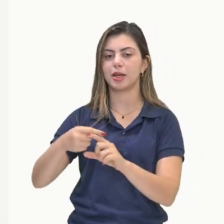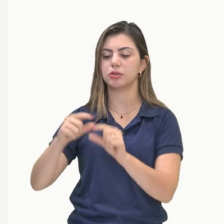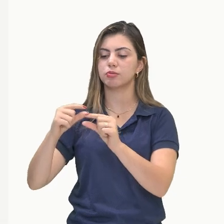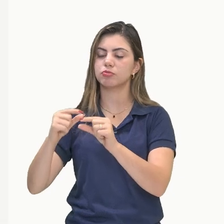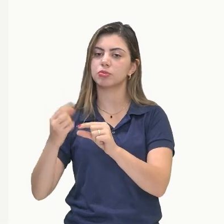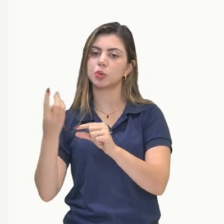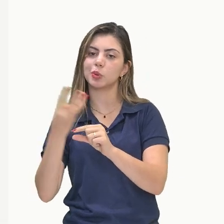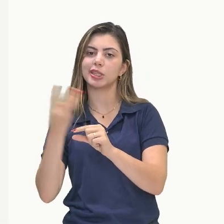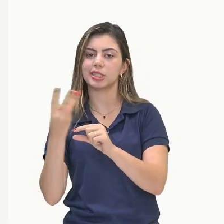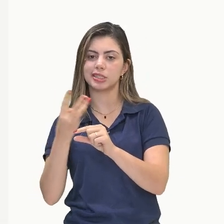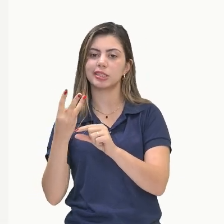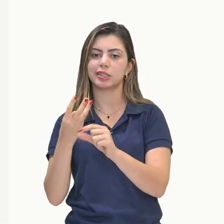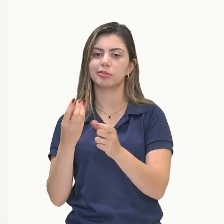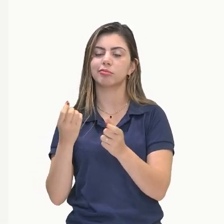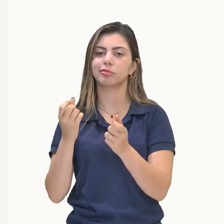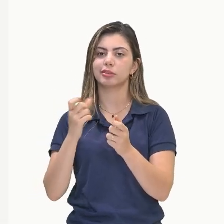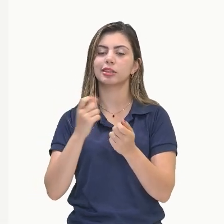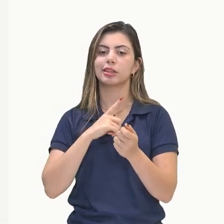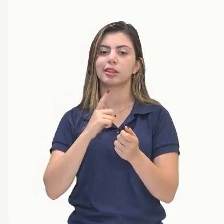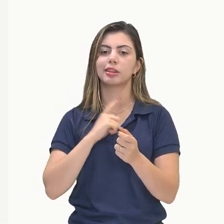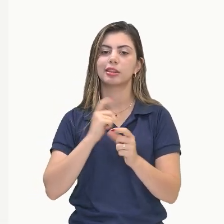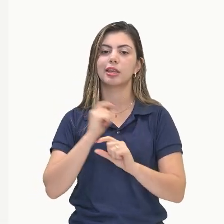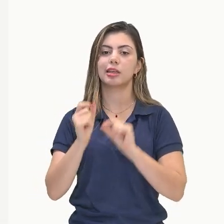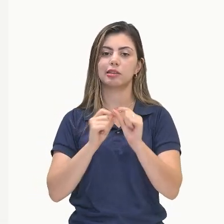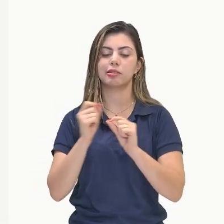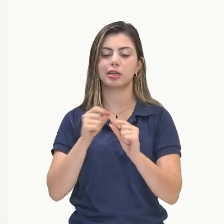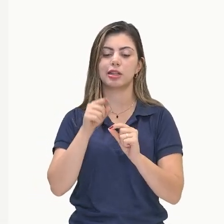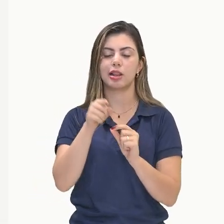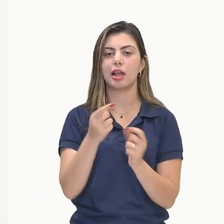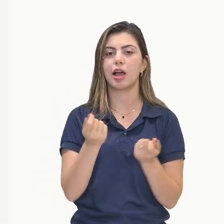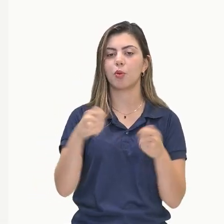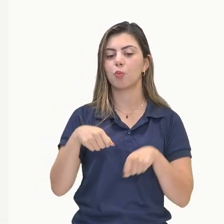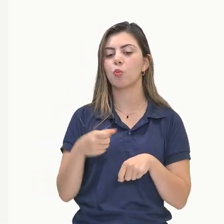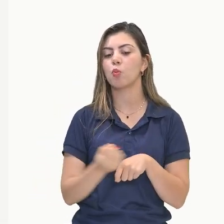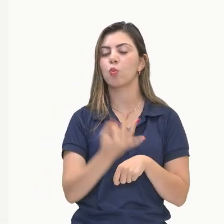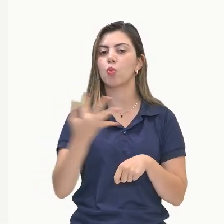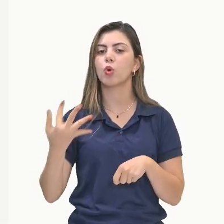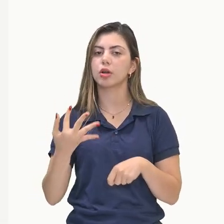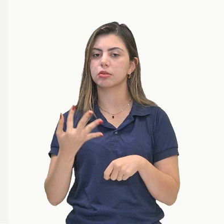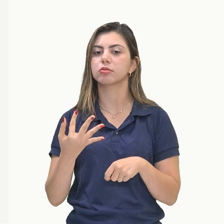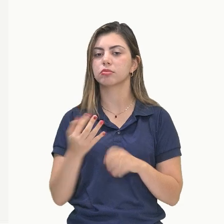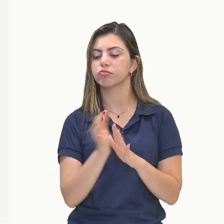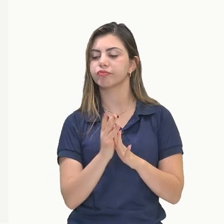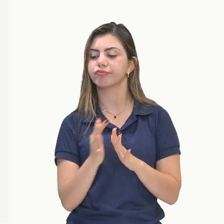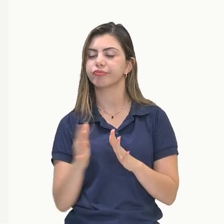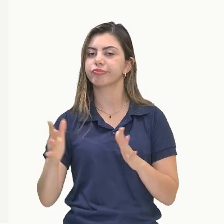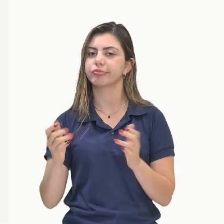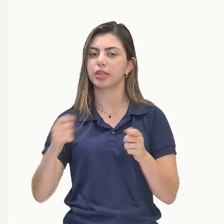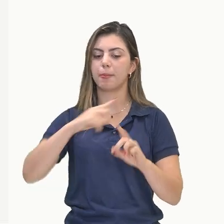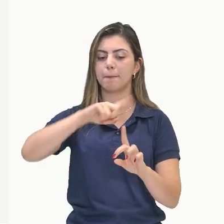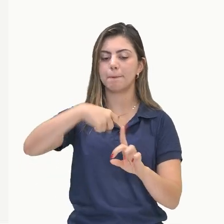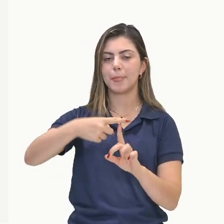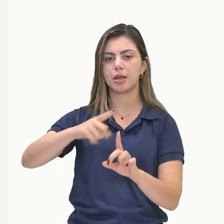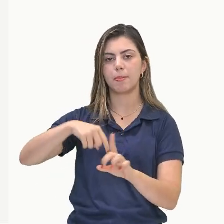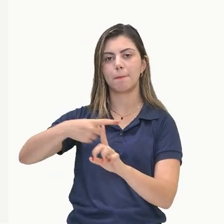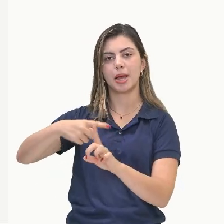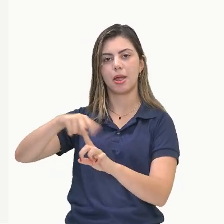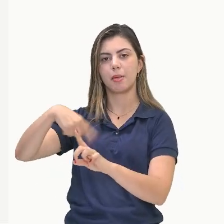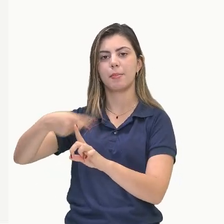capacitor, somado com a diferença de potencial no terceiro capacitor, e assim sucessivamente,